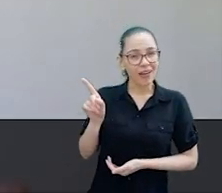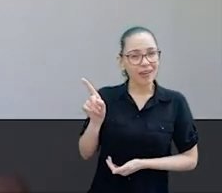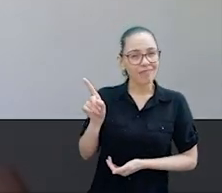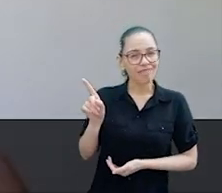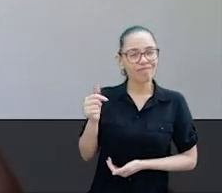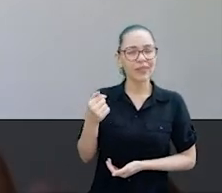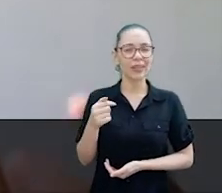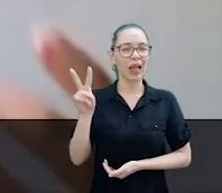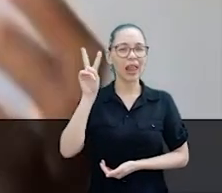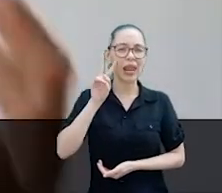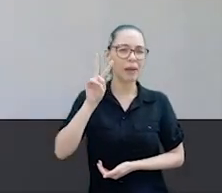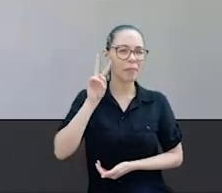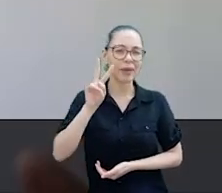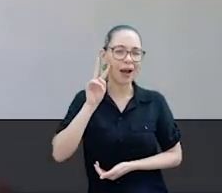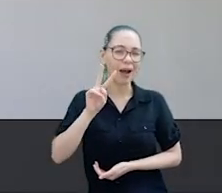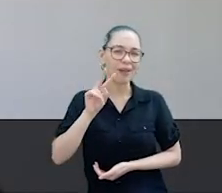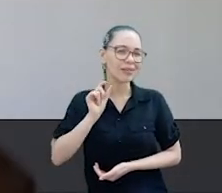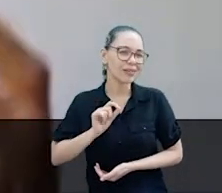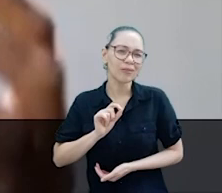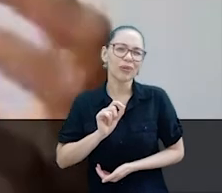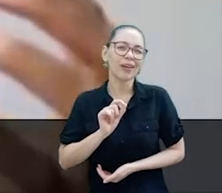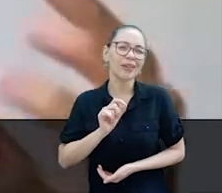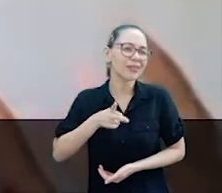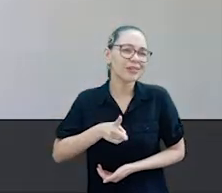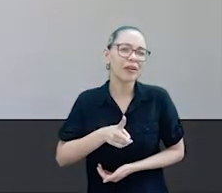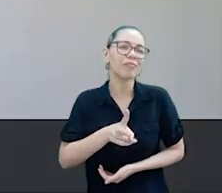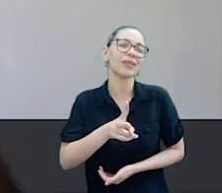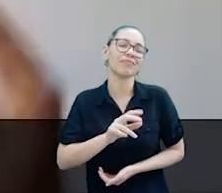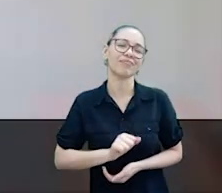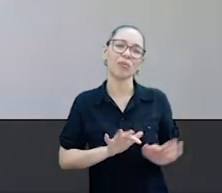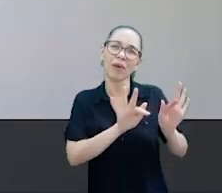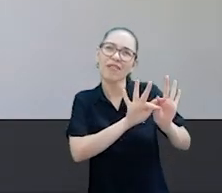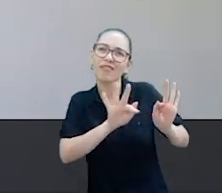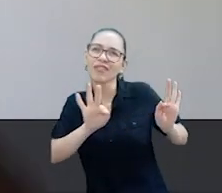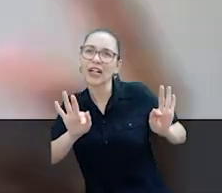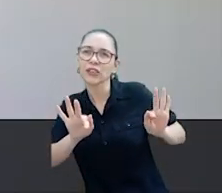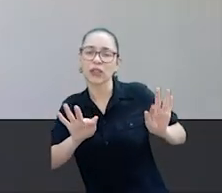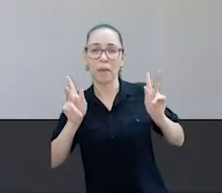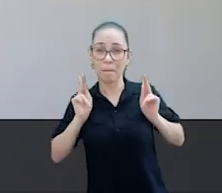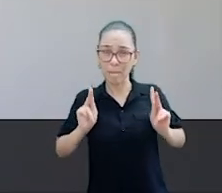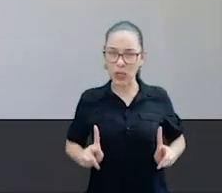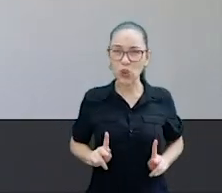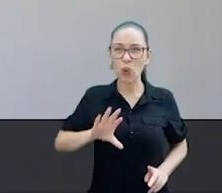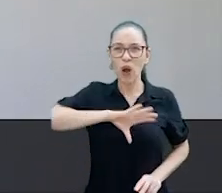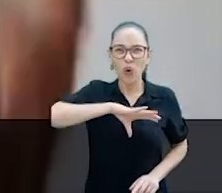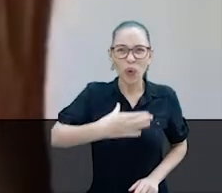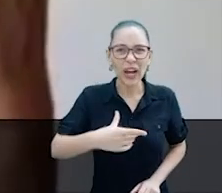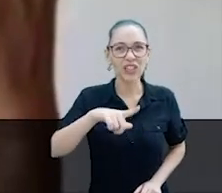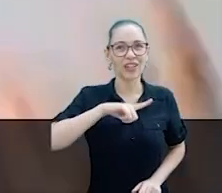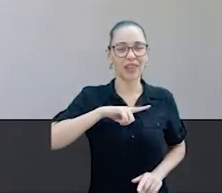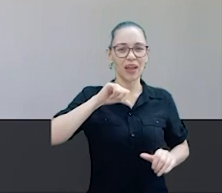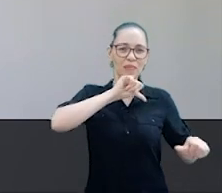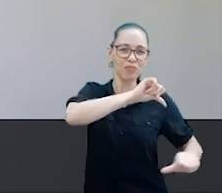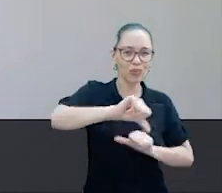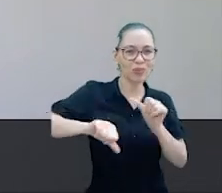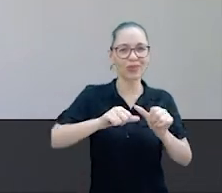ele tem uma frase que acho que resume, se é possível resumir, uma potência como essa, que é: